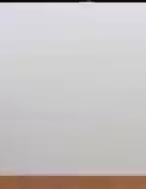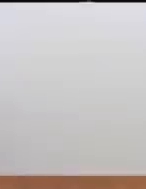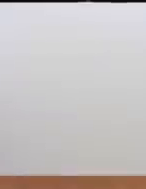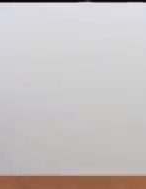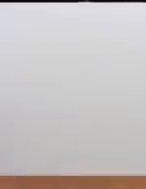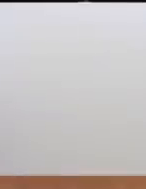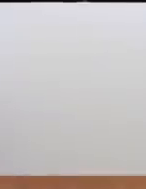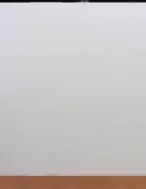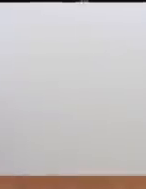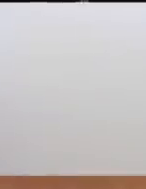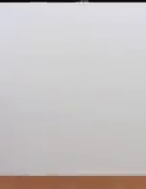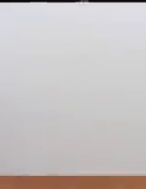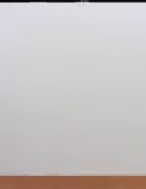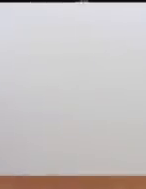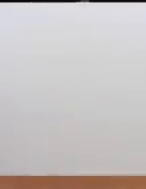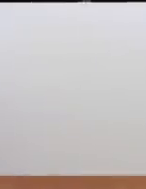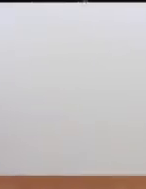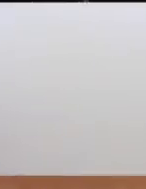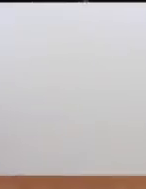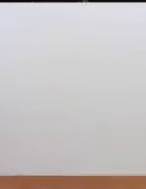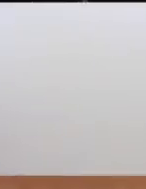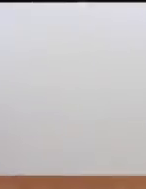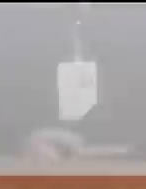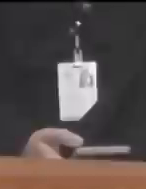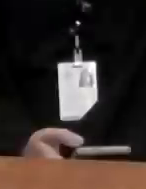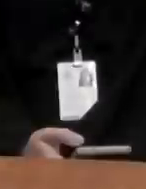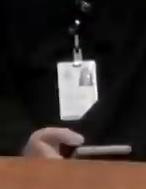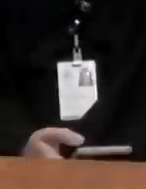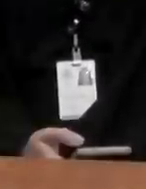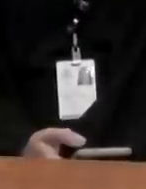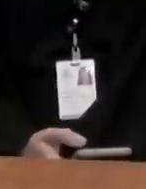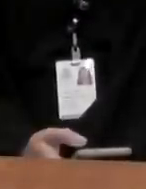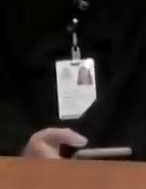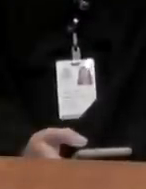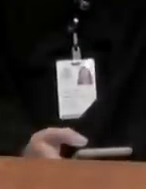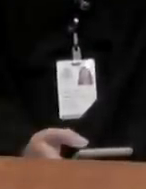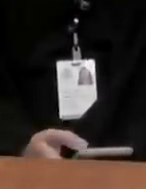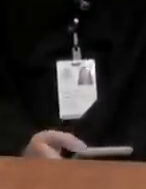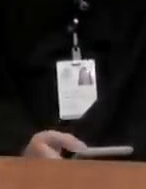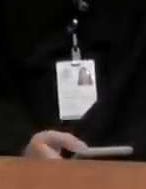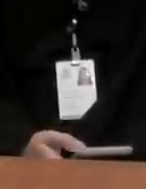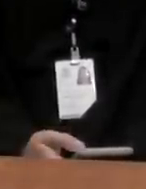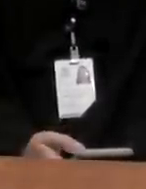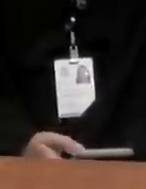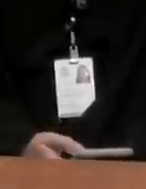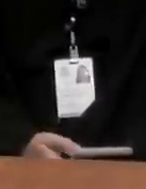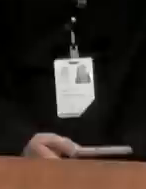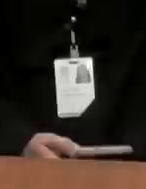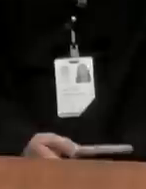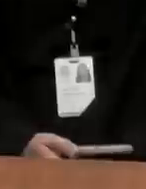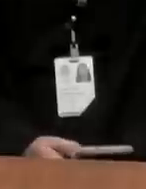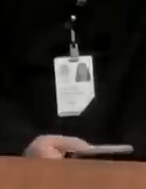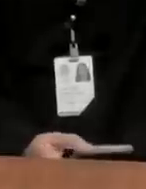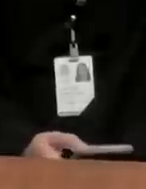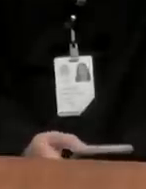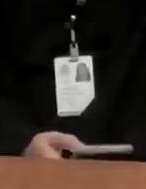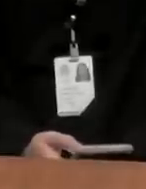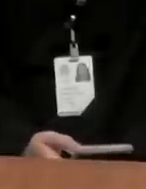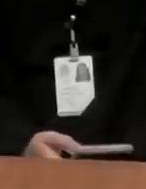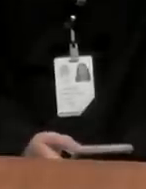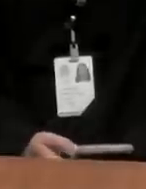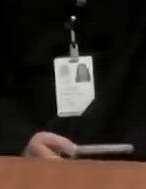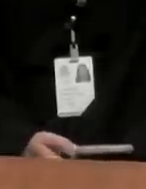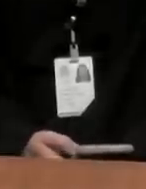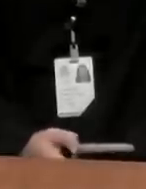Você acabou dizer que não nunca havia sido atendido pela corregedoria Como assim logo ao assumir